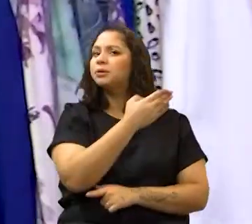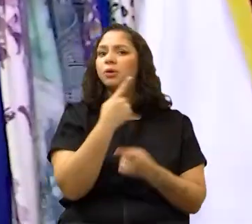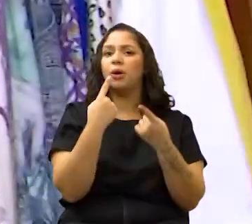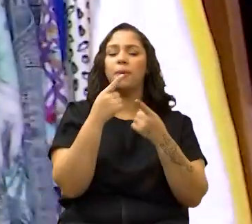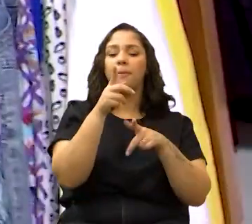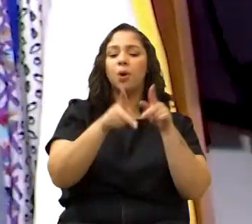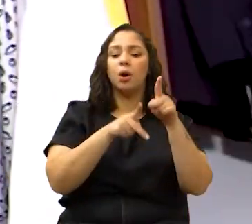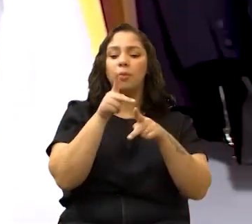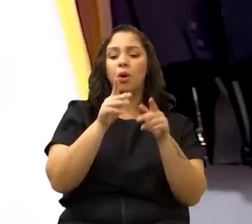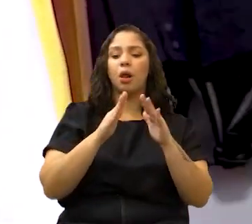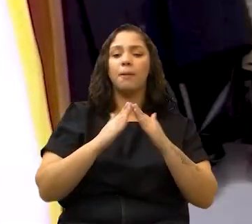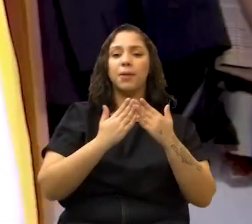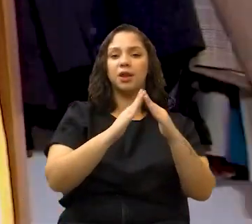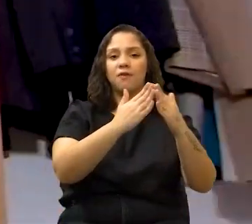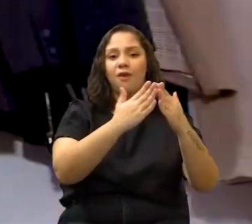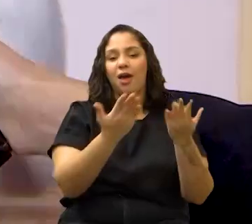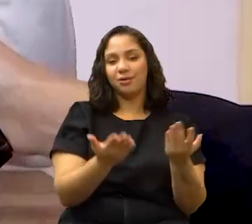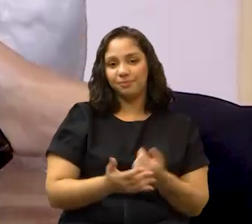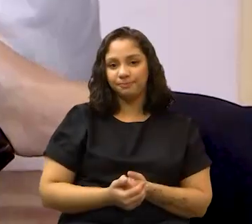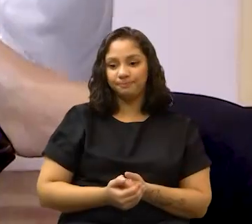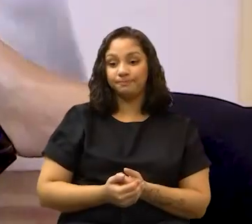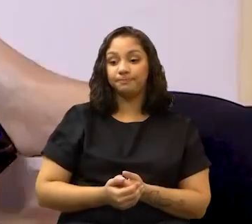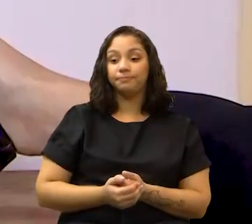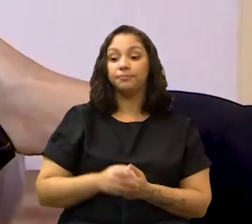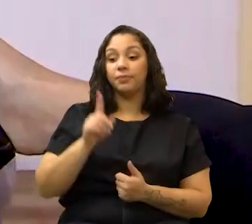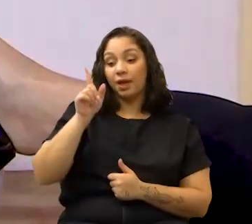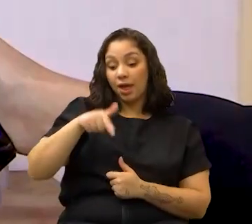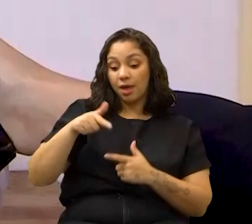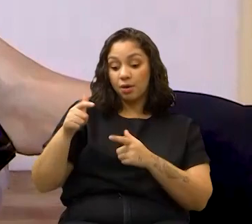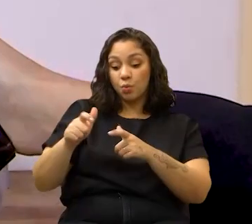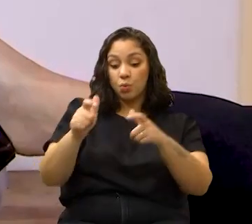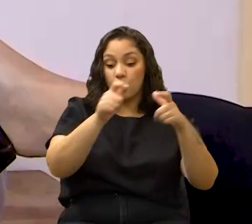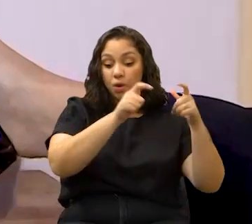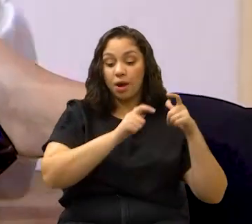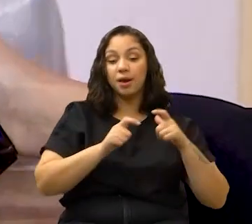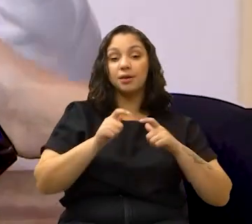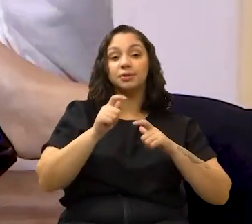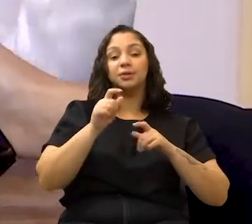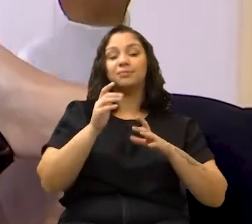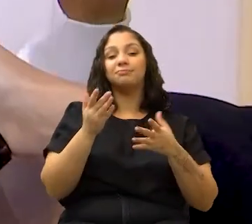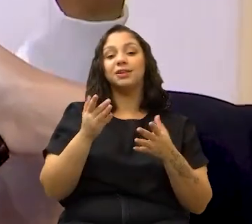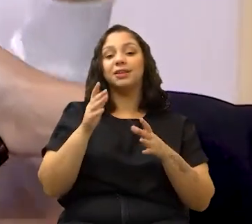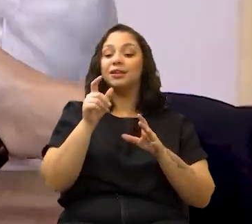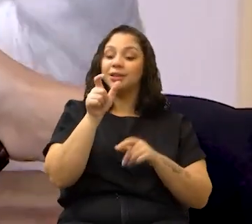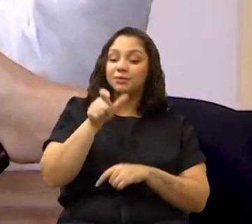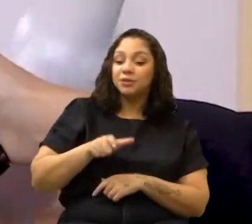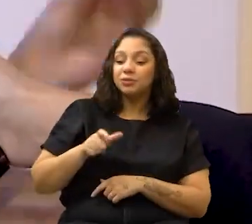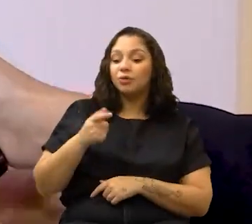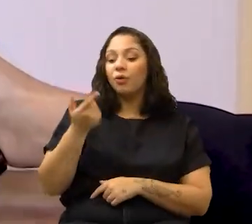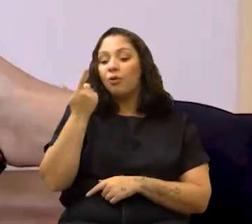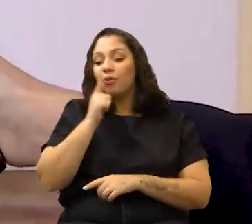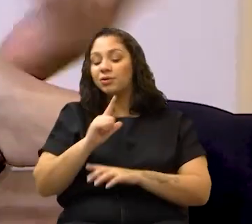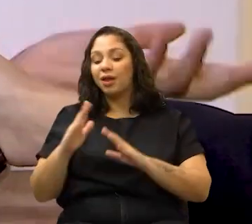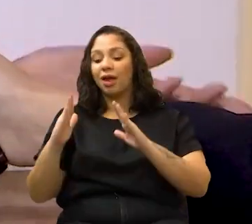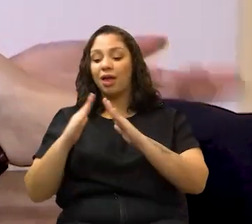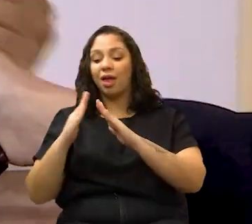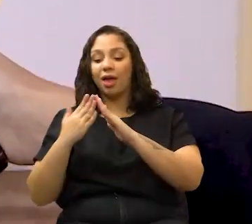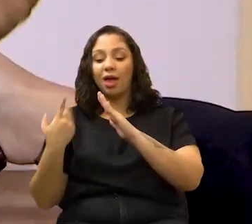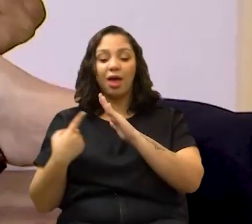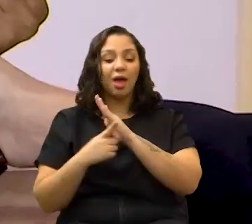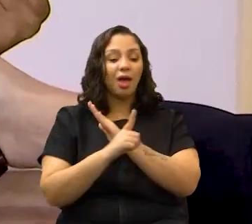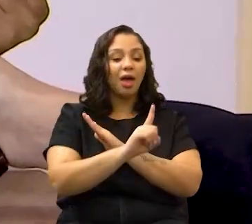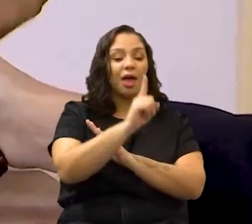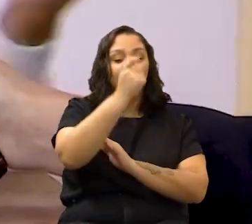principalmente para a população periférica. Porque são pontos onde as pessoas conseguem simplesmente sair de casa e encontrar um espaço